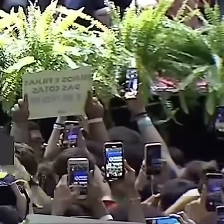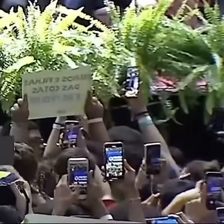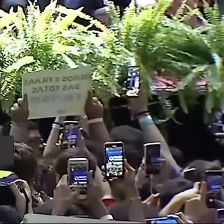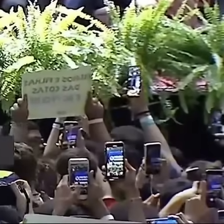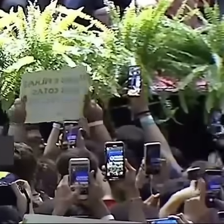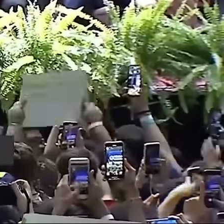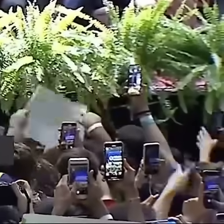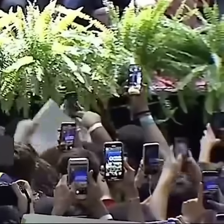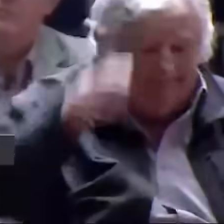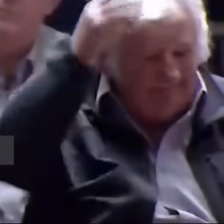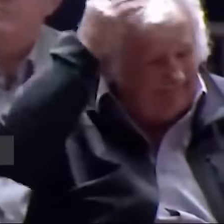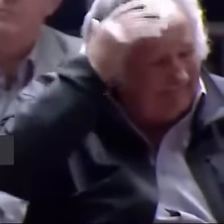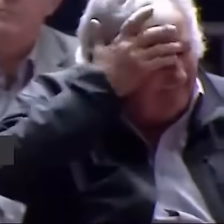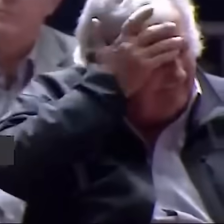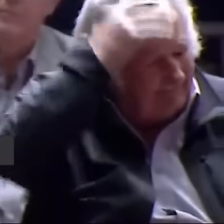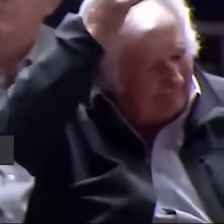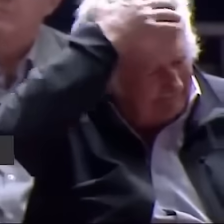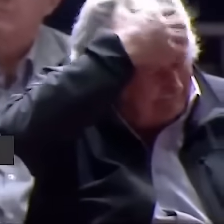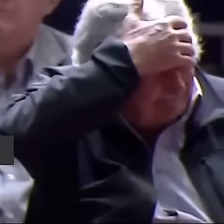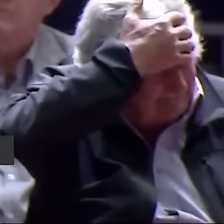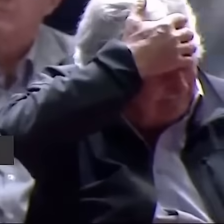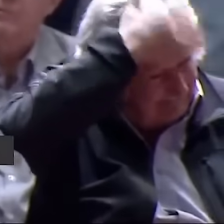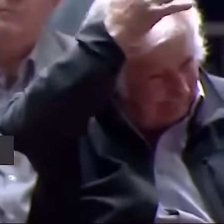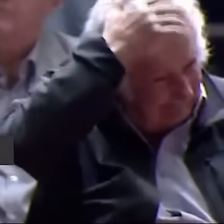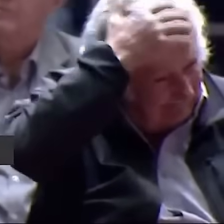165 anos de história.